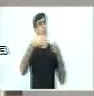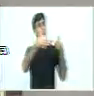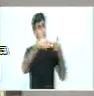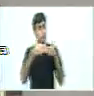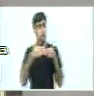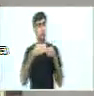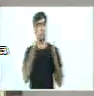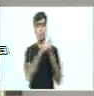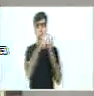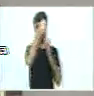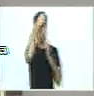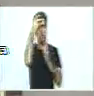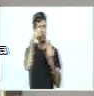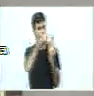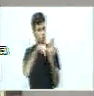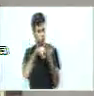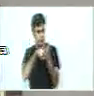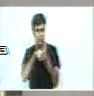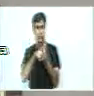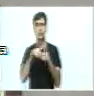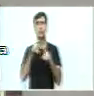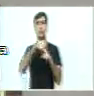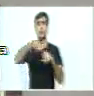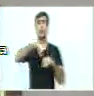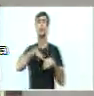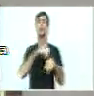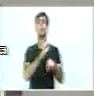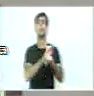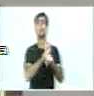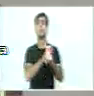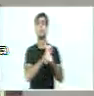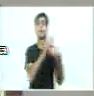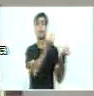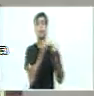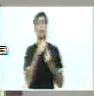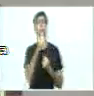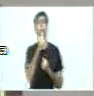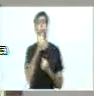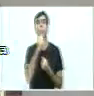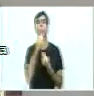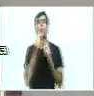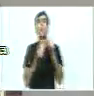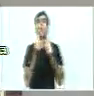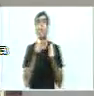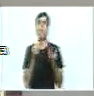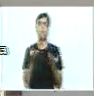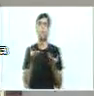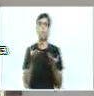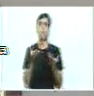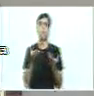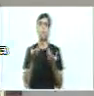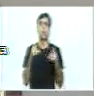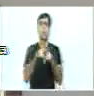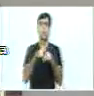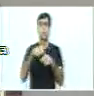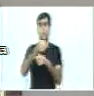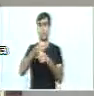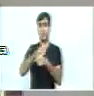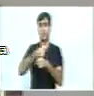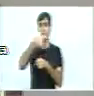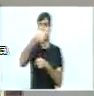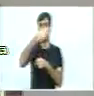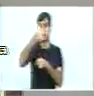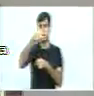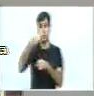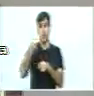a documentação para fazer a análise, e aqui nós estamos no aguardo e até agora nada. Como, por exemplo, em 2013,